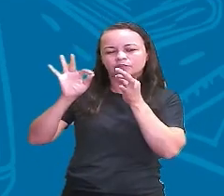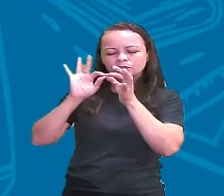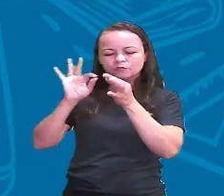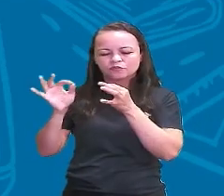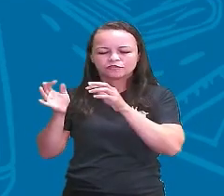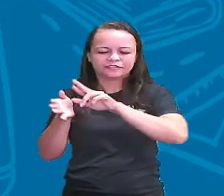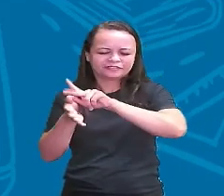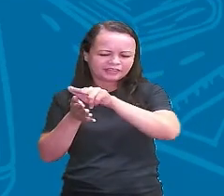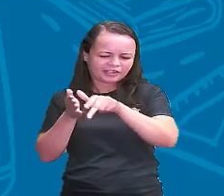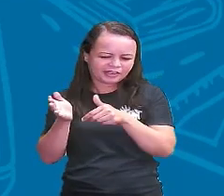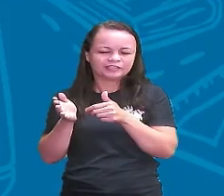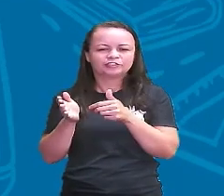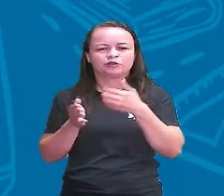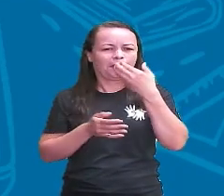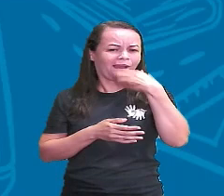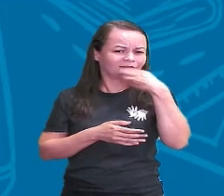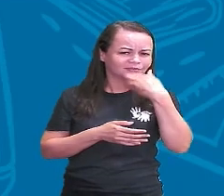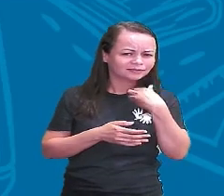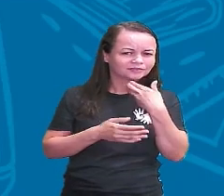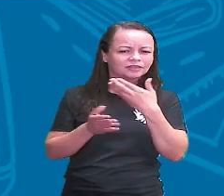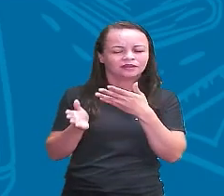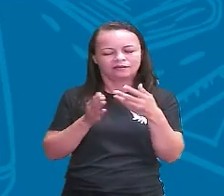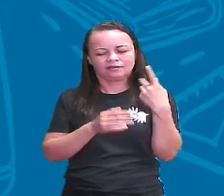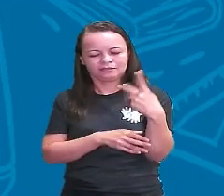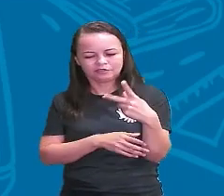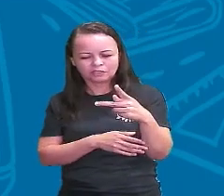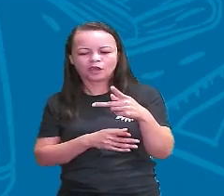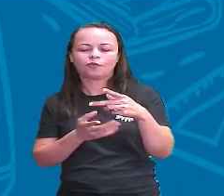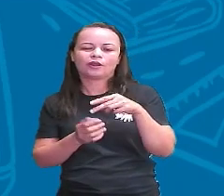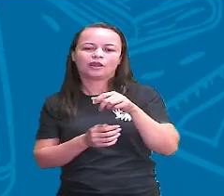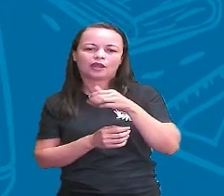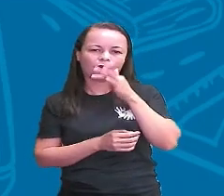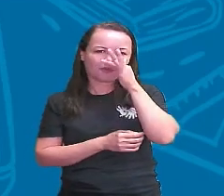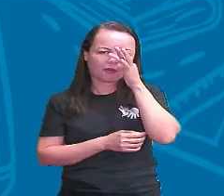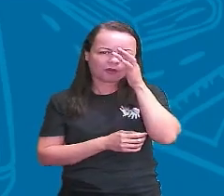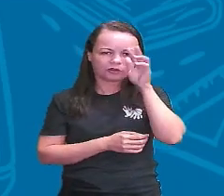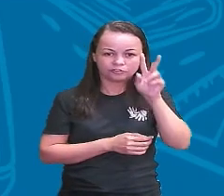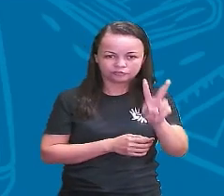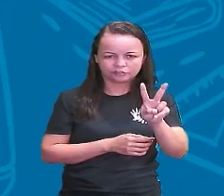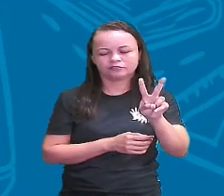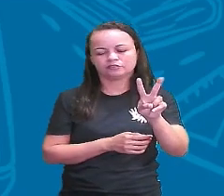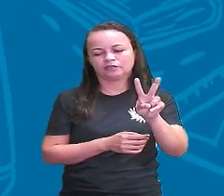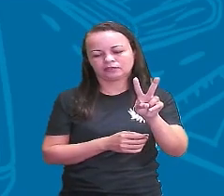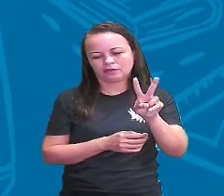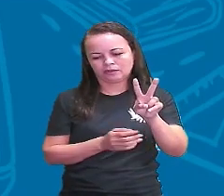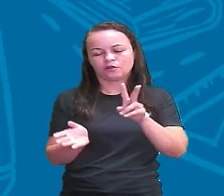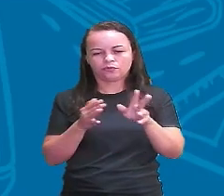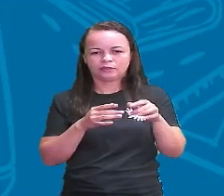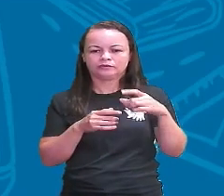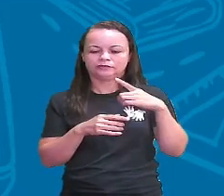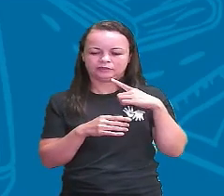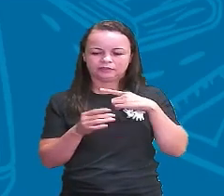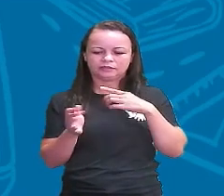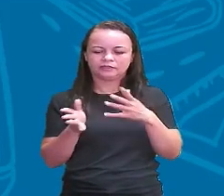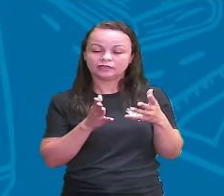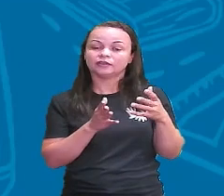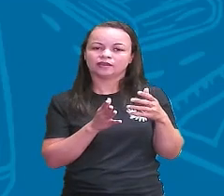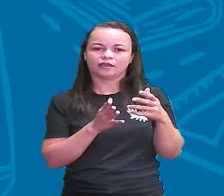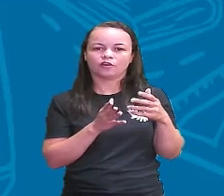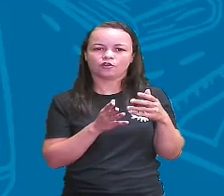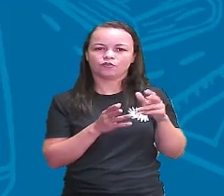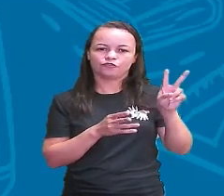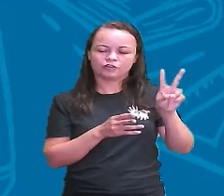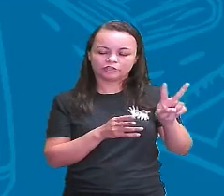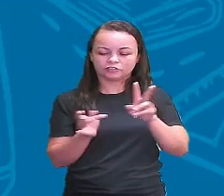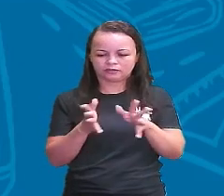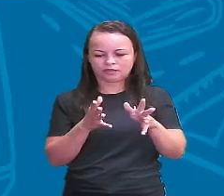vocês, elas são alimentos de origem vegetal, tá certo? Porque advém dos vegetais, como por exemplo